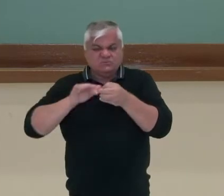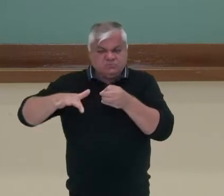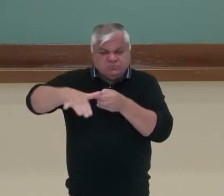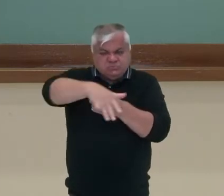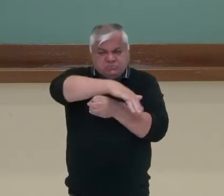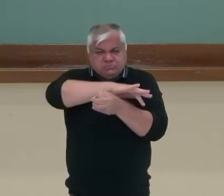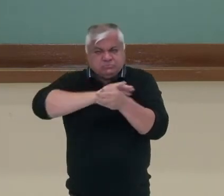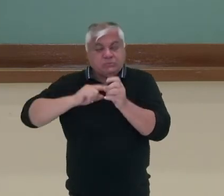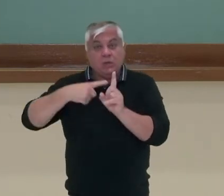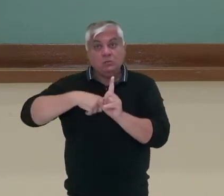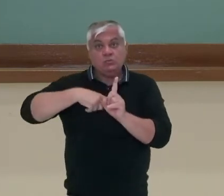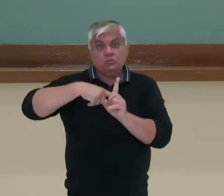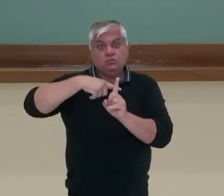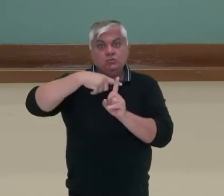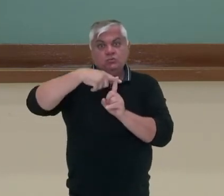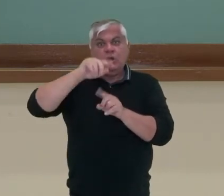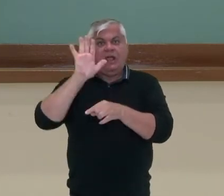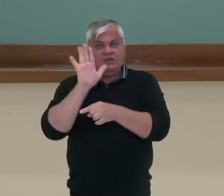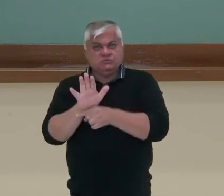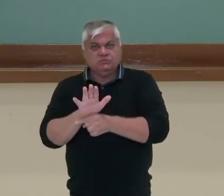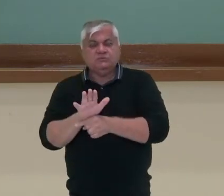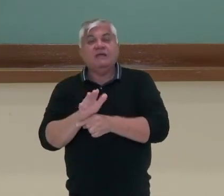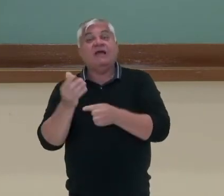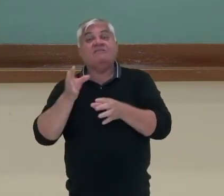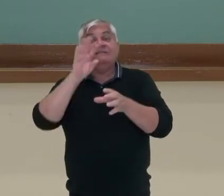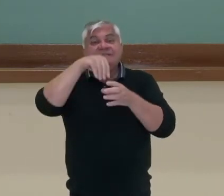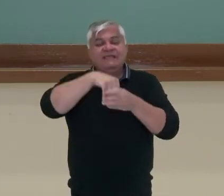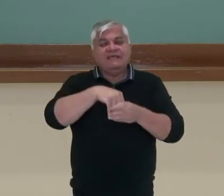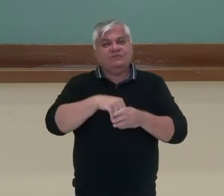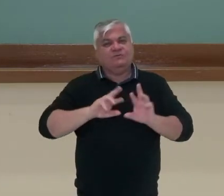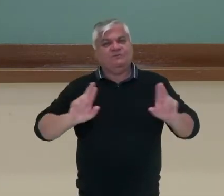mais elevada, favorece uma e não favorece a outra.